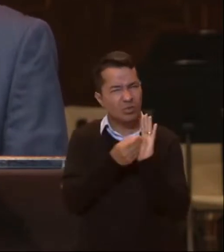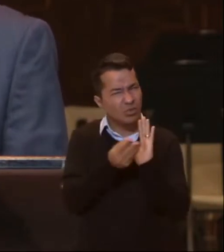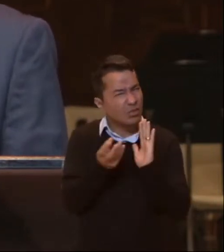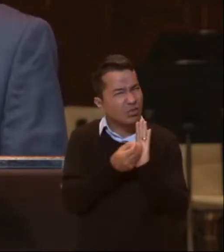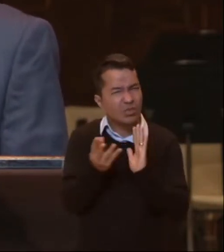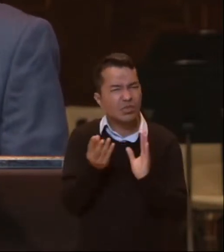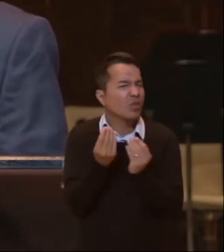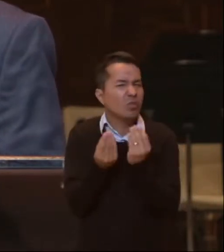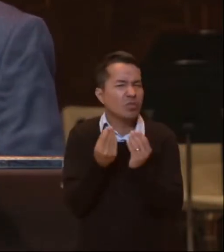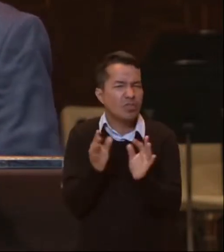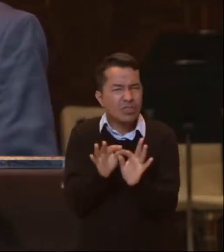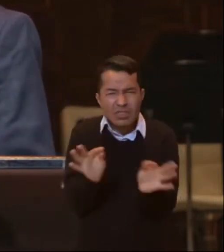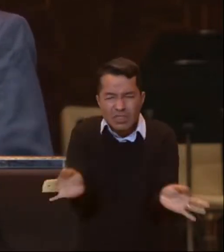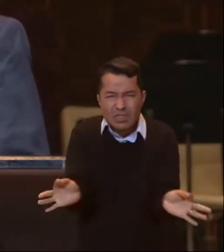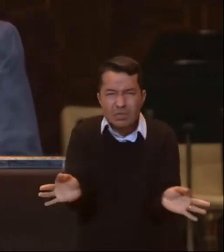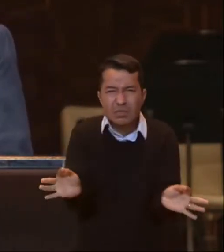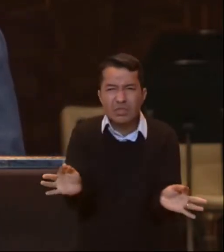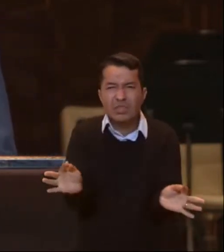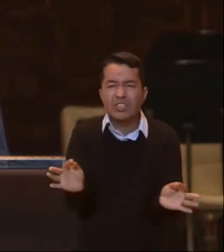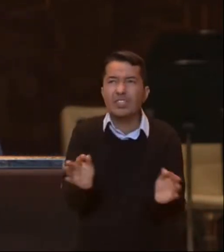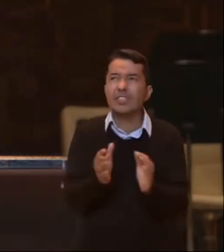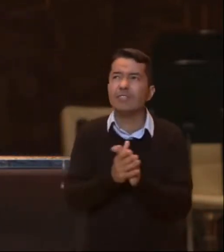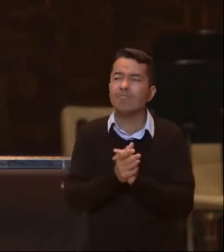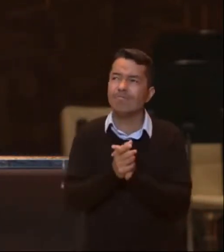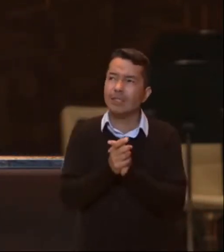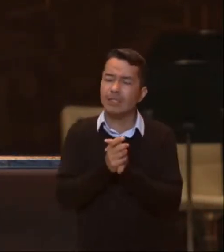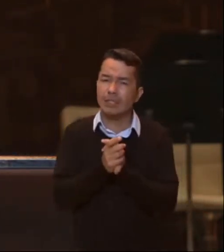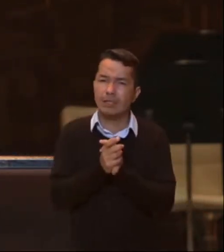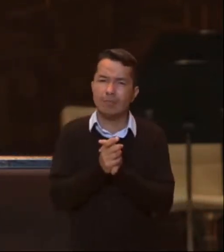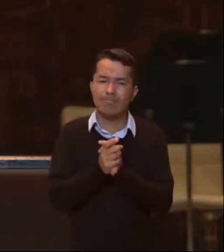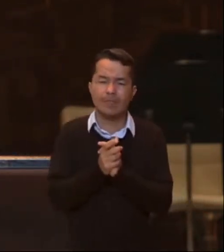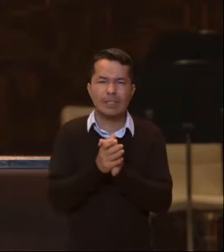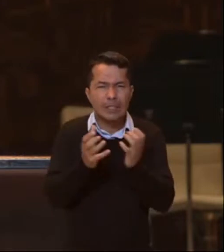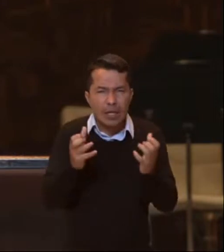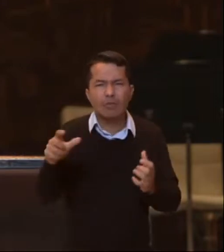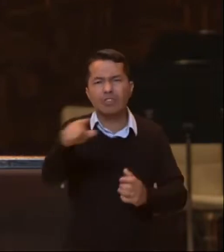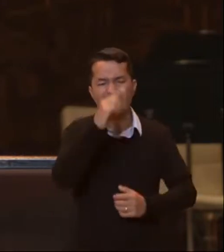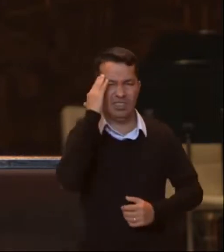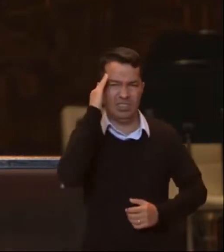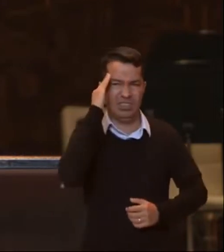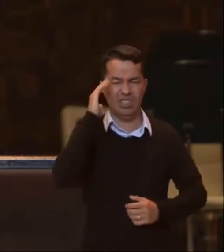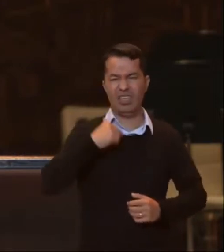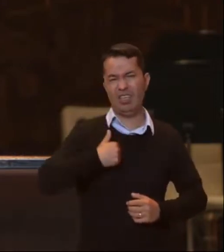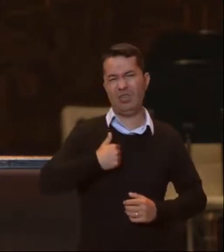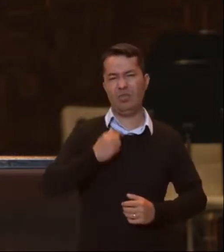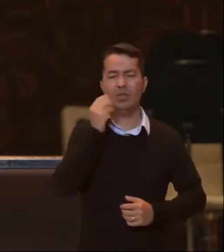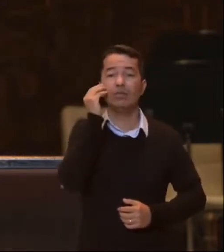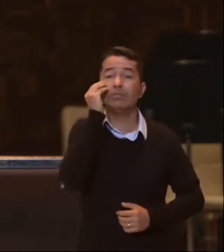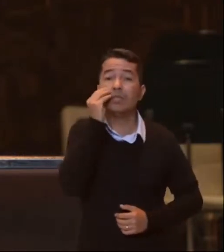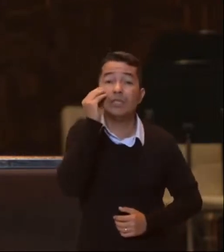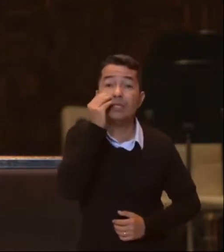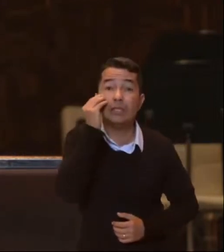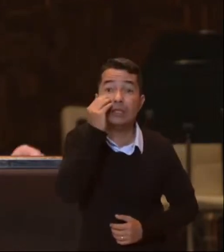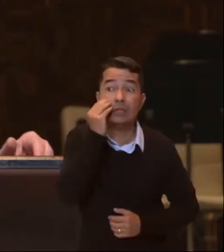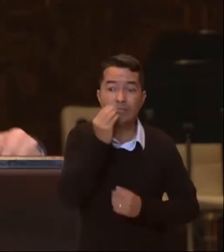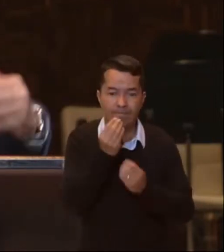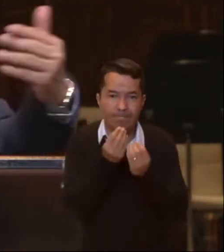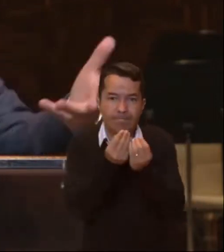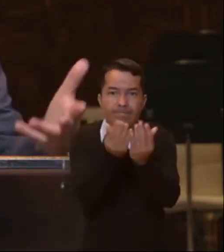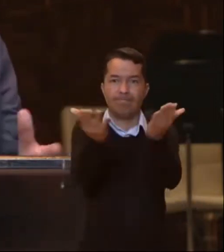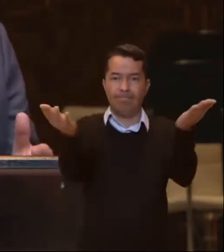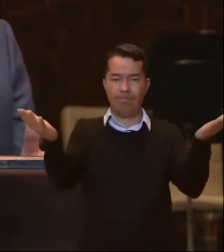uma escola de vida. É isso que eu quero ser e entendo que o Senhor nos convoca a ser. E é por isso que a gente está